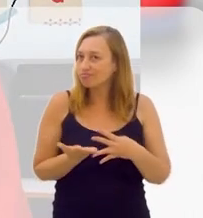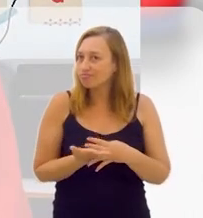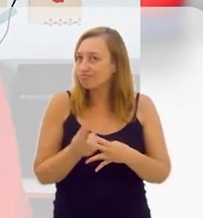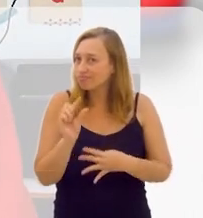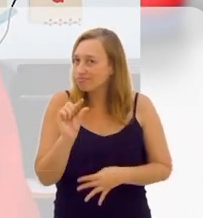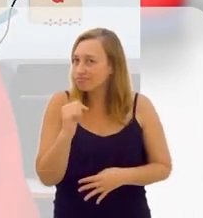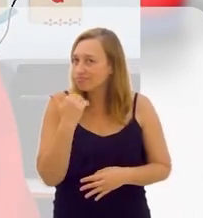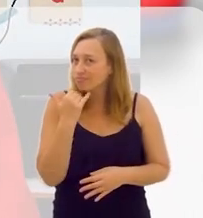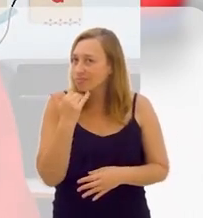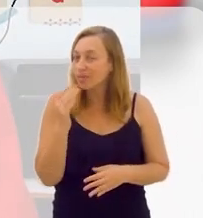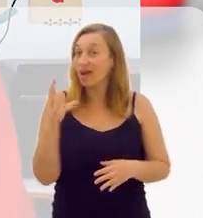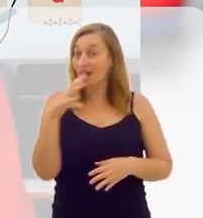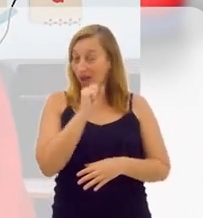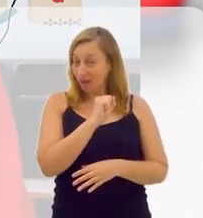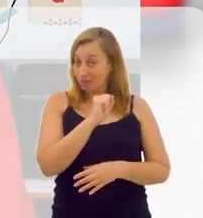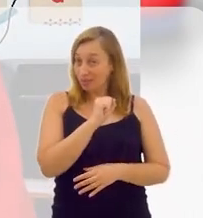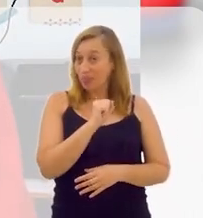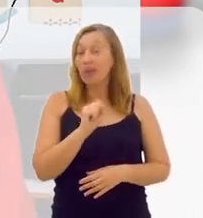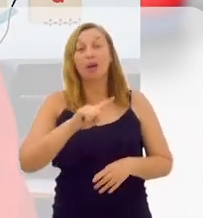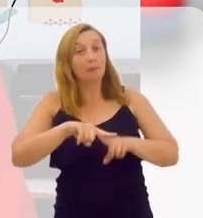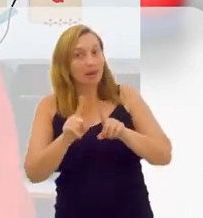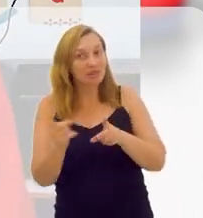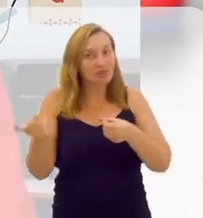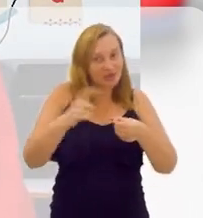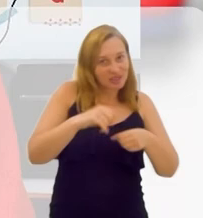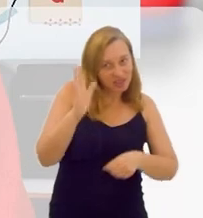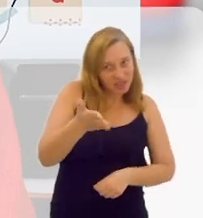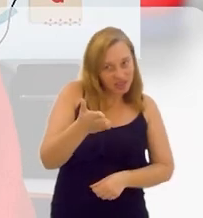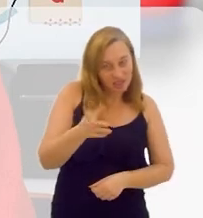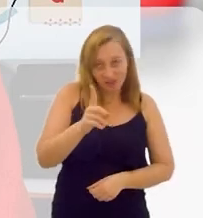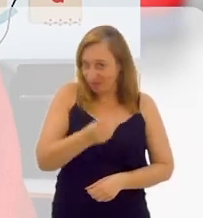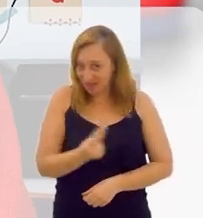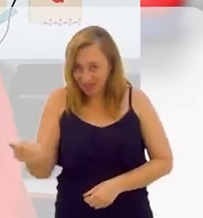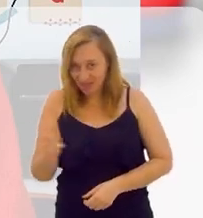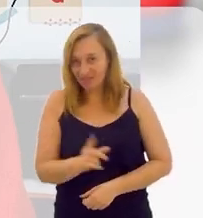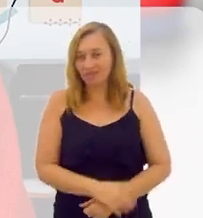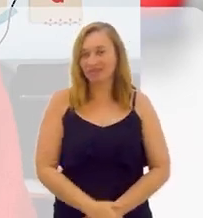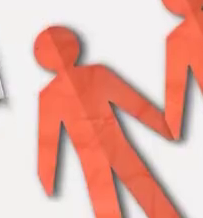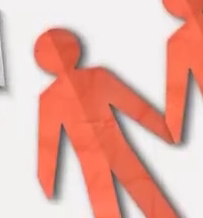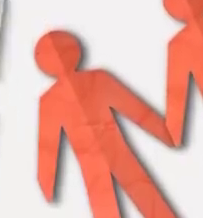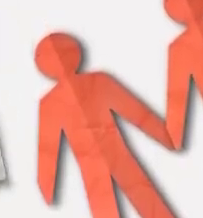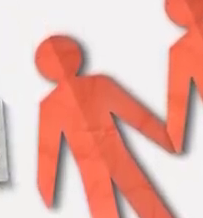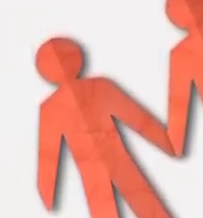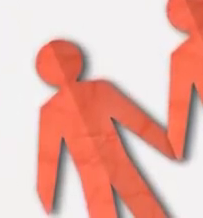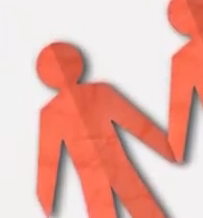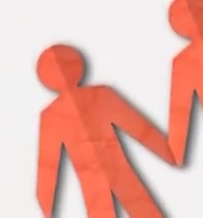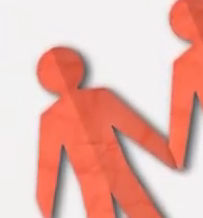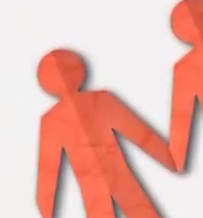interromper esse nosso bate-papo por um rápido intervalo, mas a gente volta já já. Não sai daí, não.